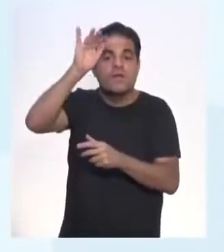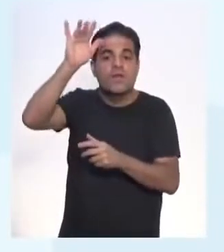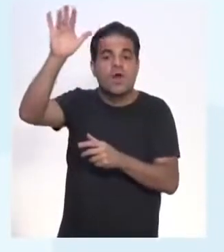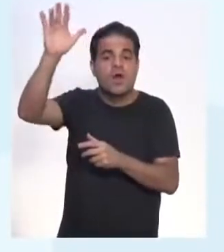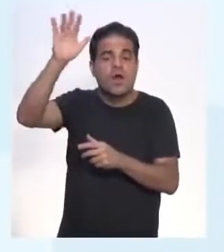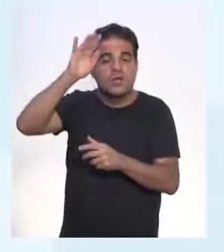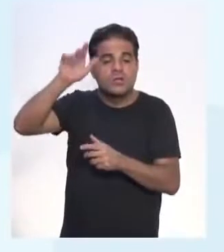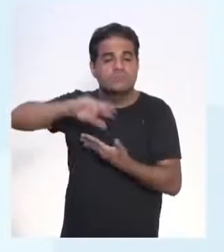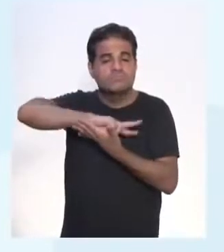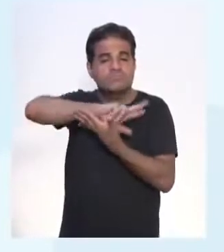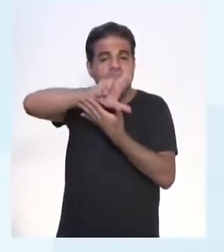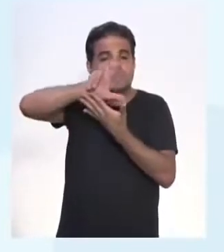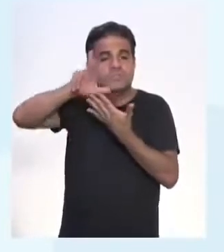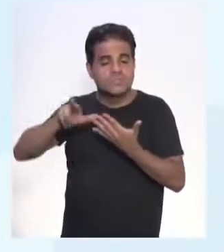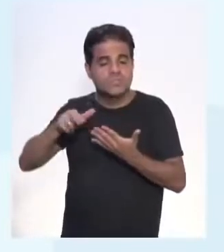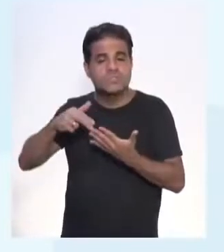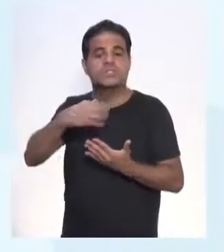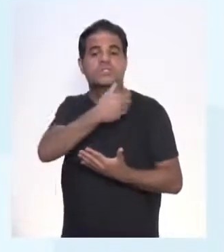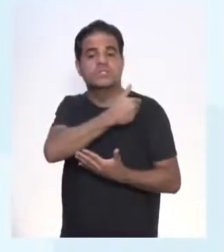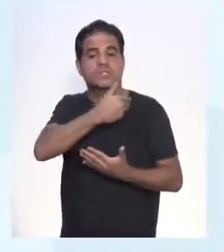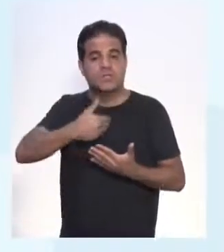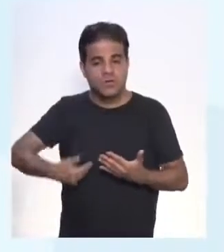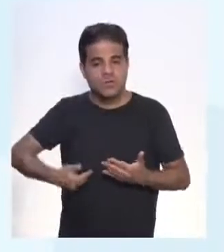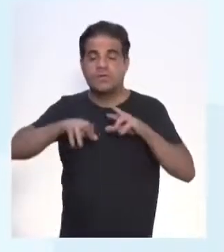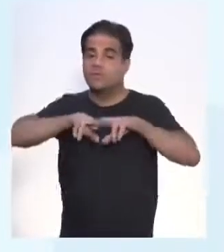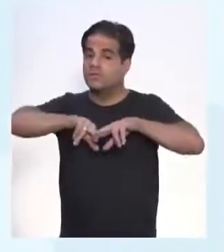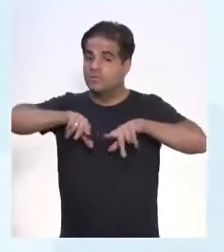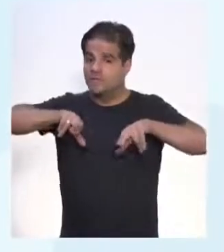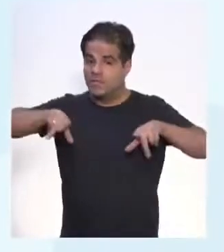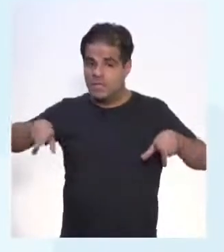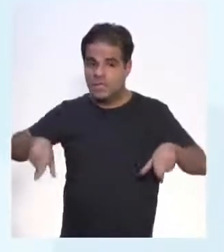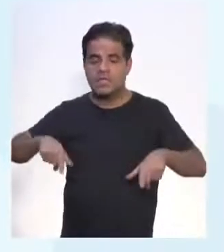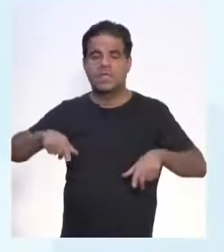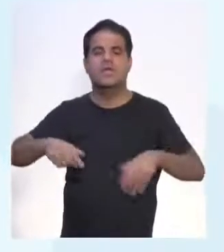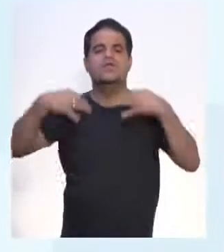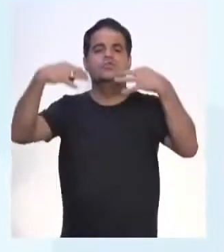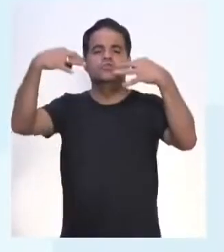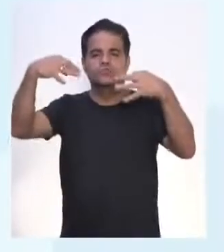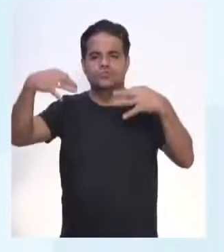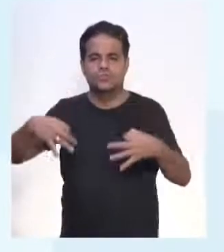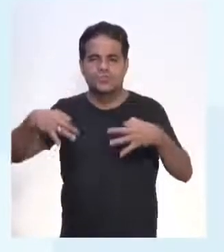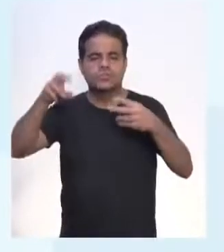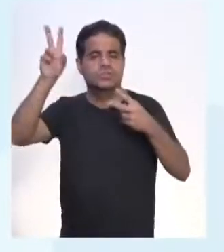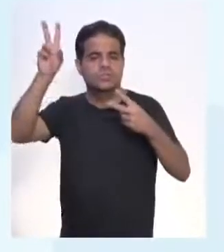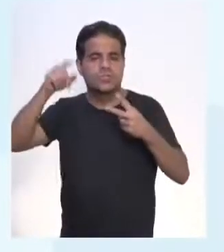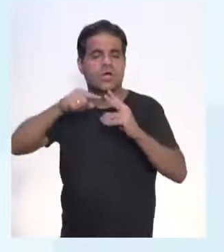as formas de governo, né? Então, noção de justiça,